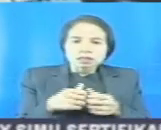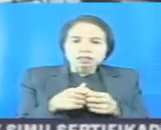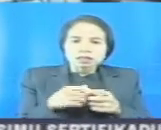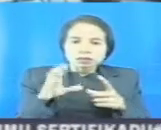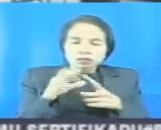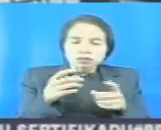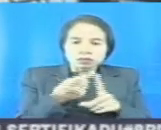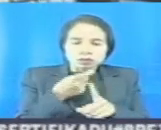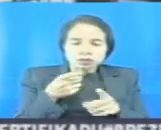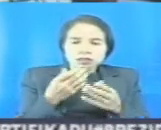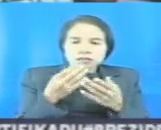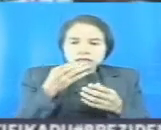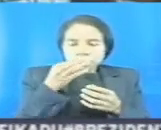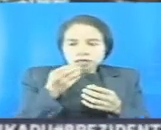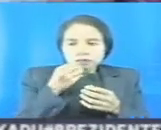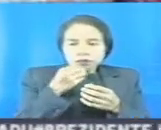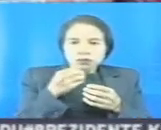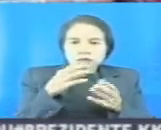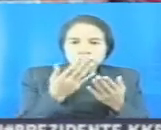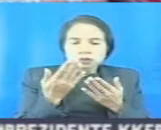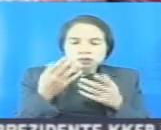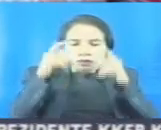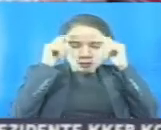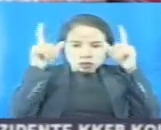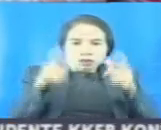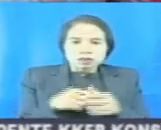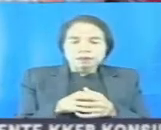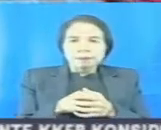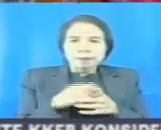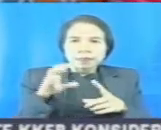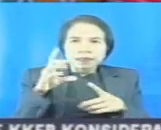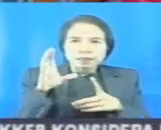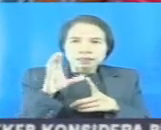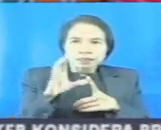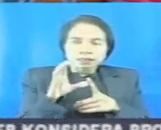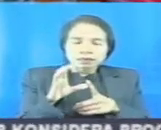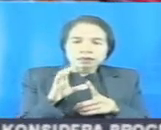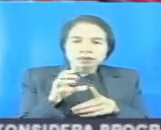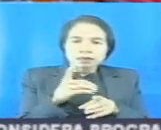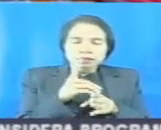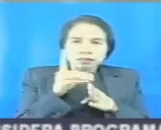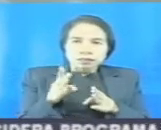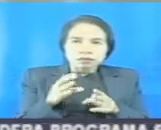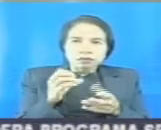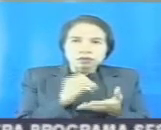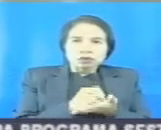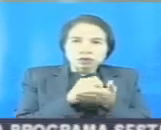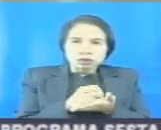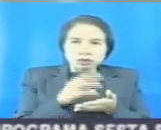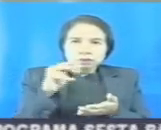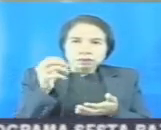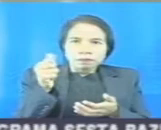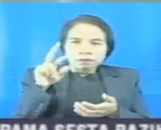se produto local, ser nebe tem grupo Serne produza. Entretanto, coordenadora do Grupo Feto de Desenvolvimento Waikusi, Maria Tapo, aprecia